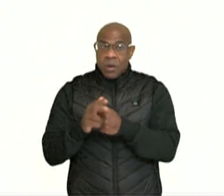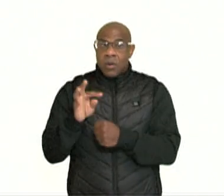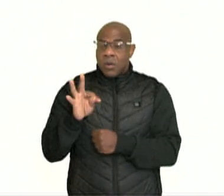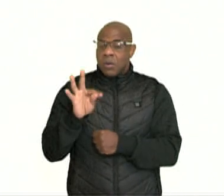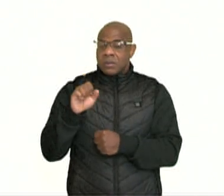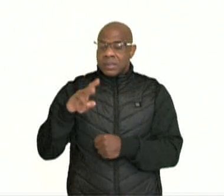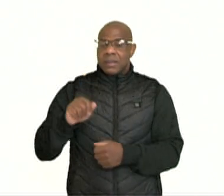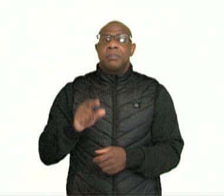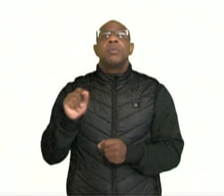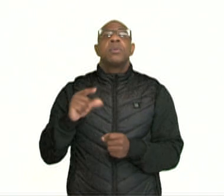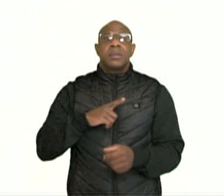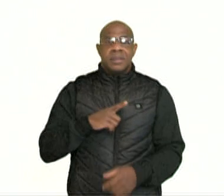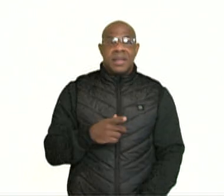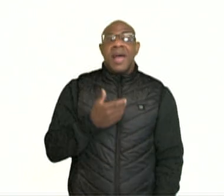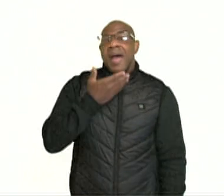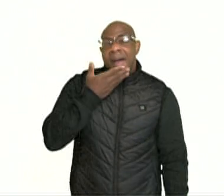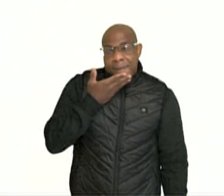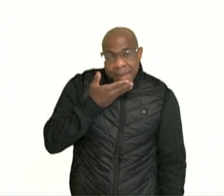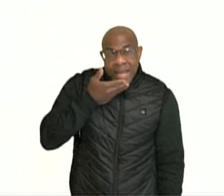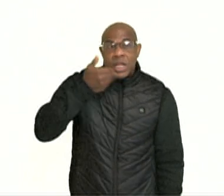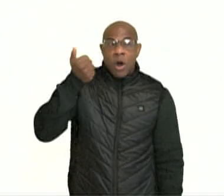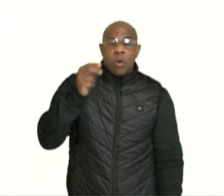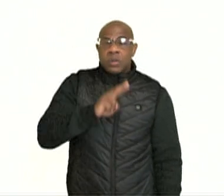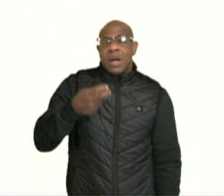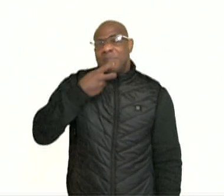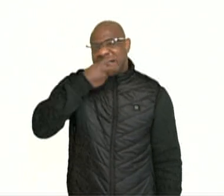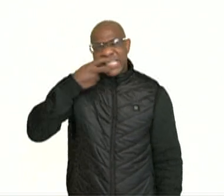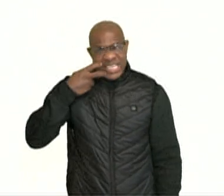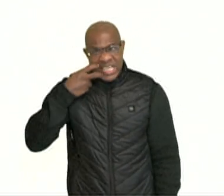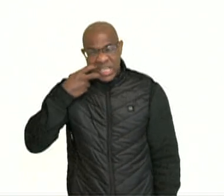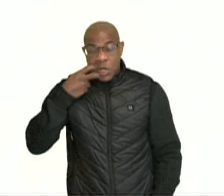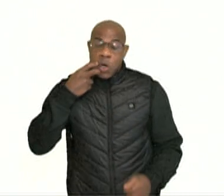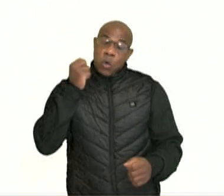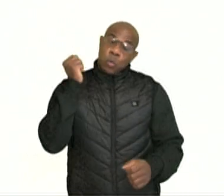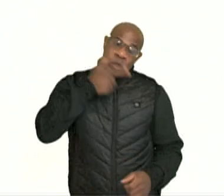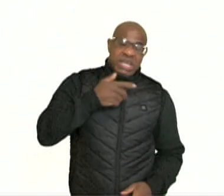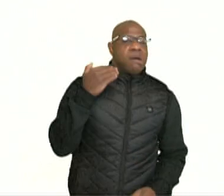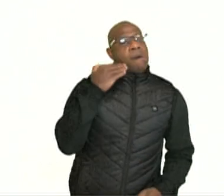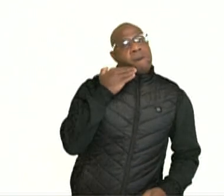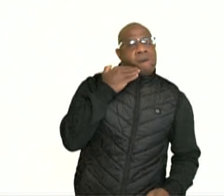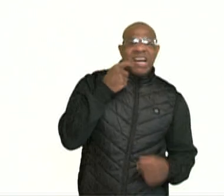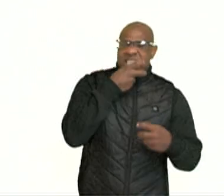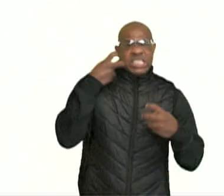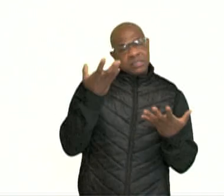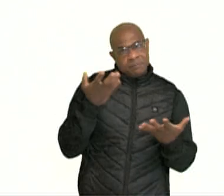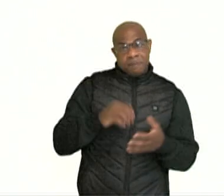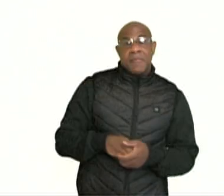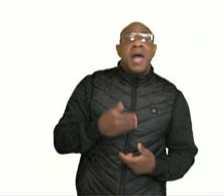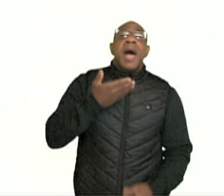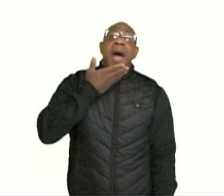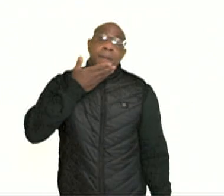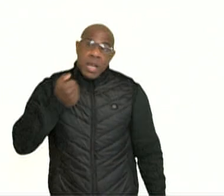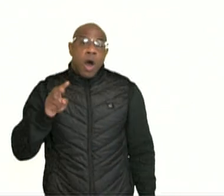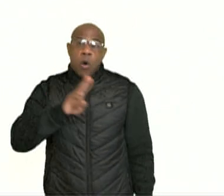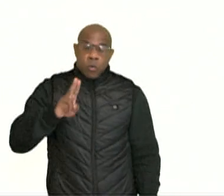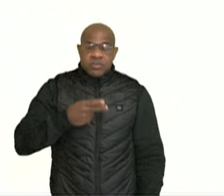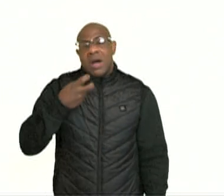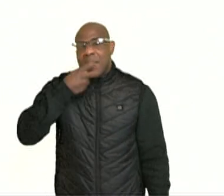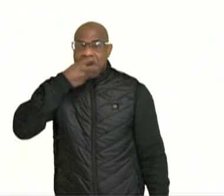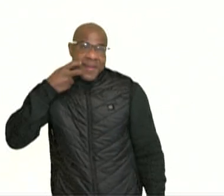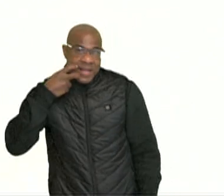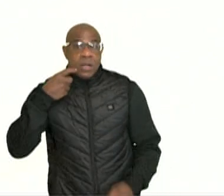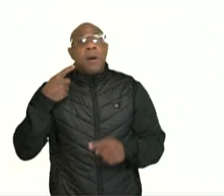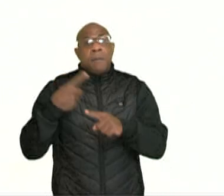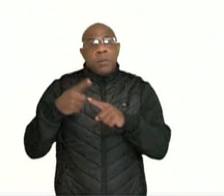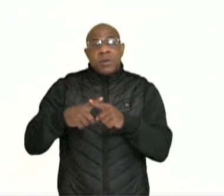usar aparelho do que ficar com dentes tortos ou é melhor usar aparelho quando os dentes ainda estão crescendo. Qual das duas